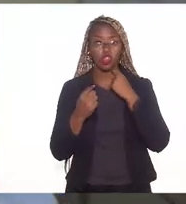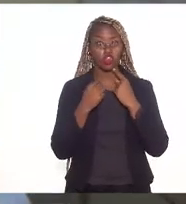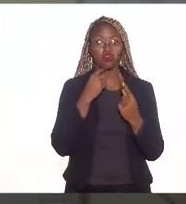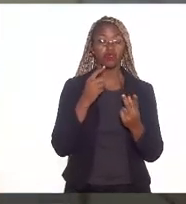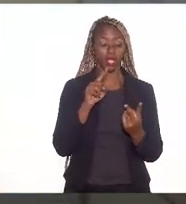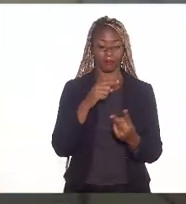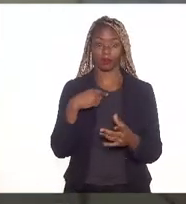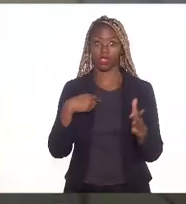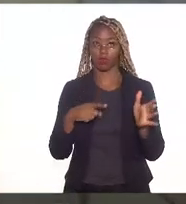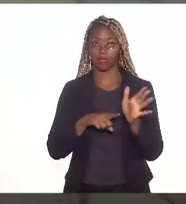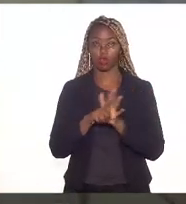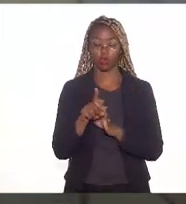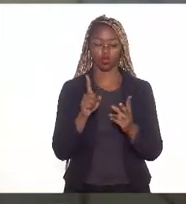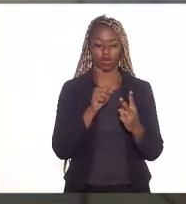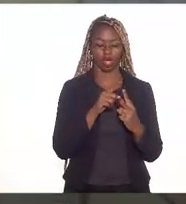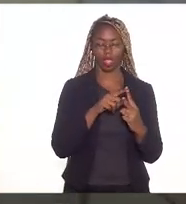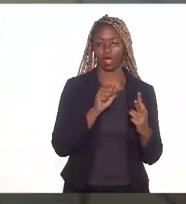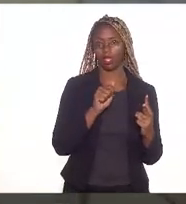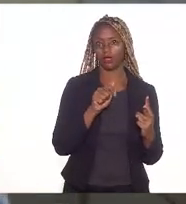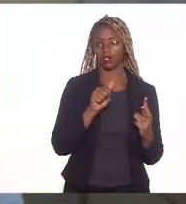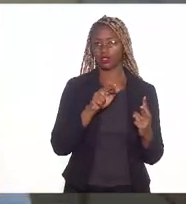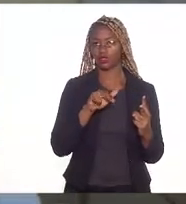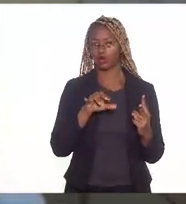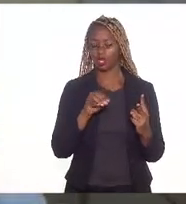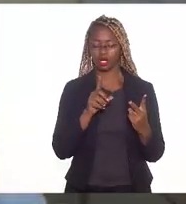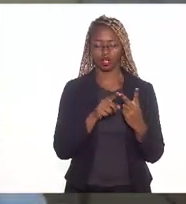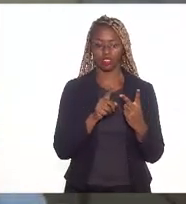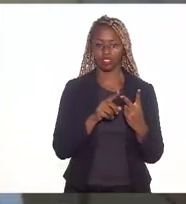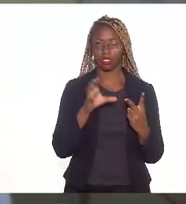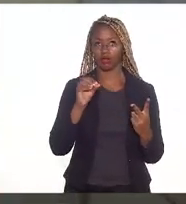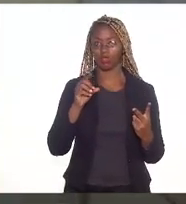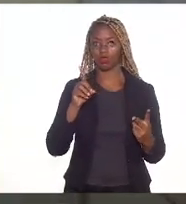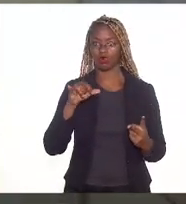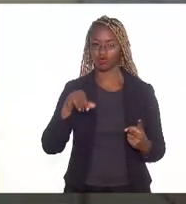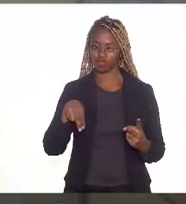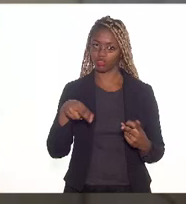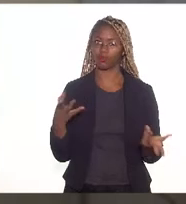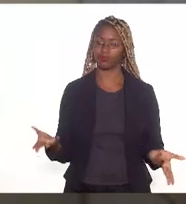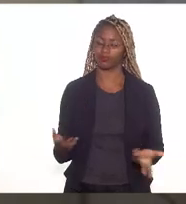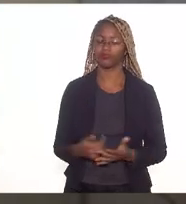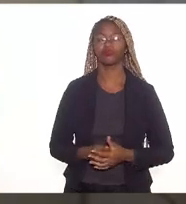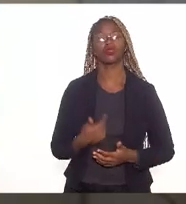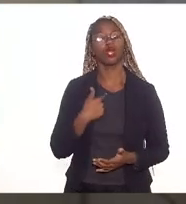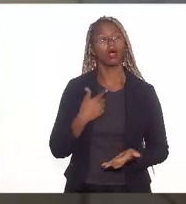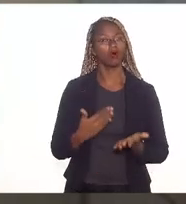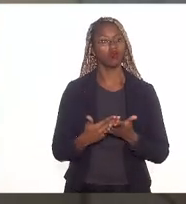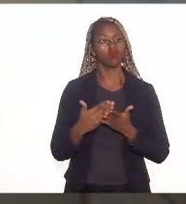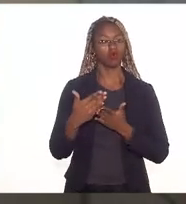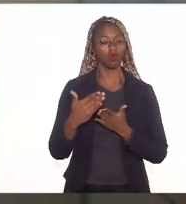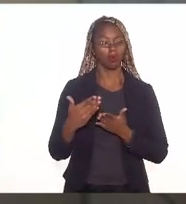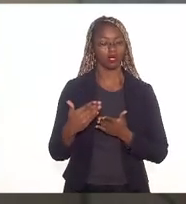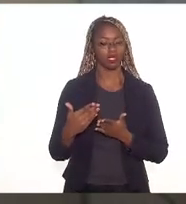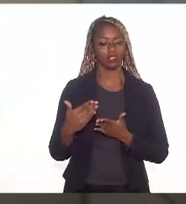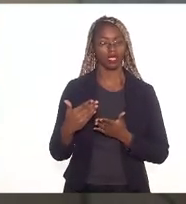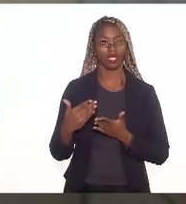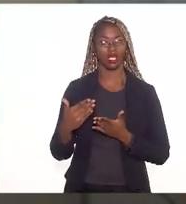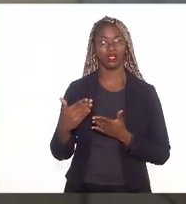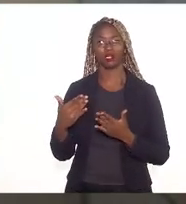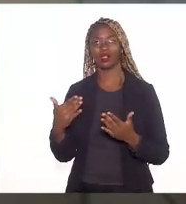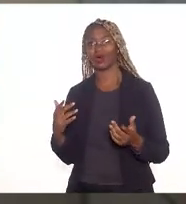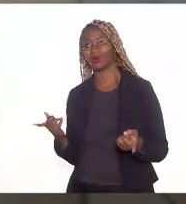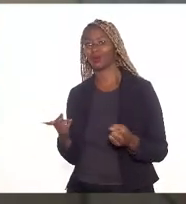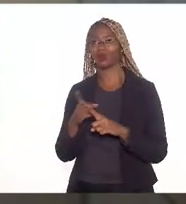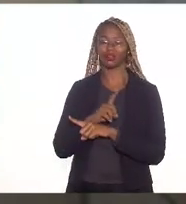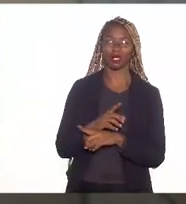perguntas, tanto para a GRIU, quanto para a Codim. Vou começar de trás para frente. Vou começar aqui